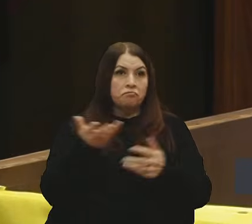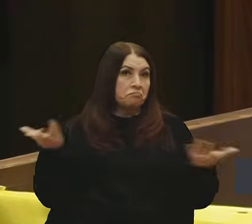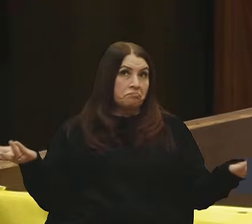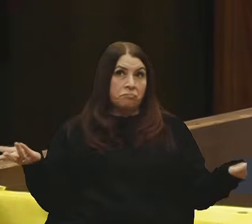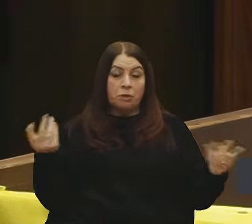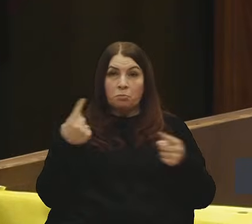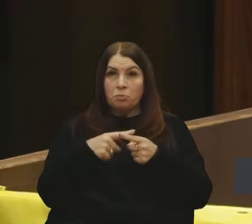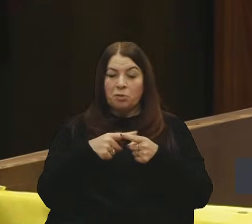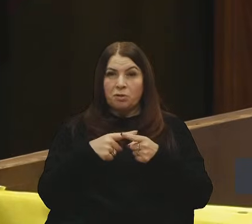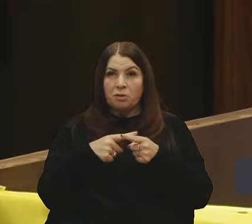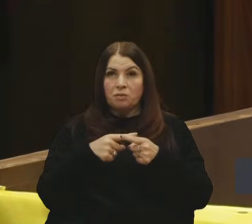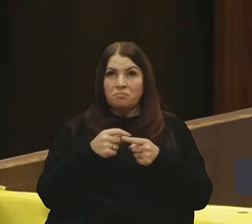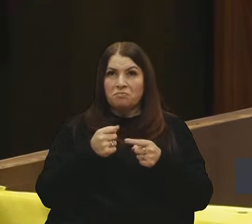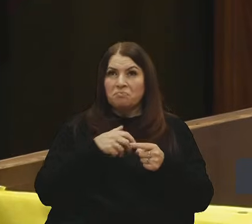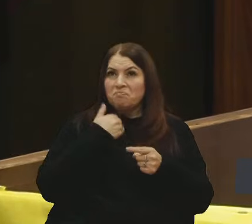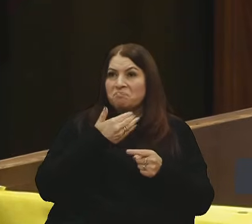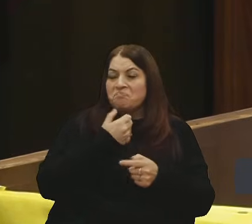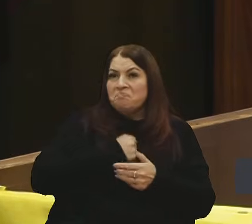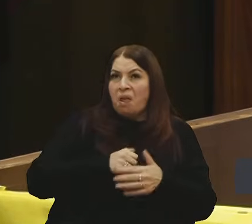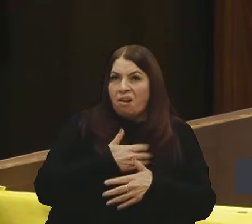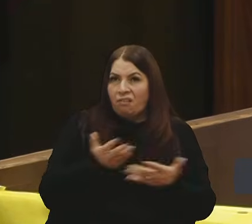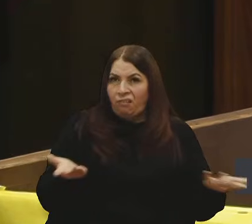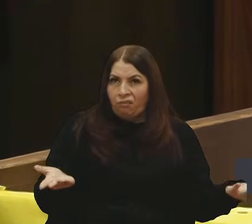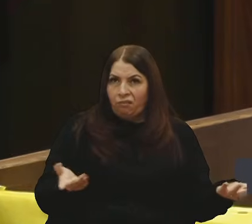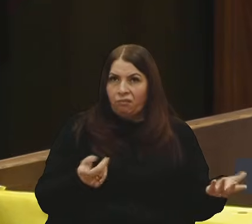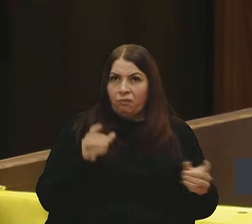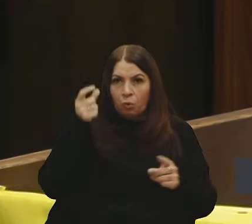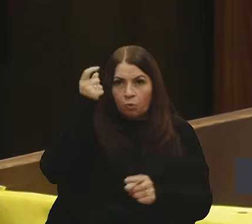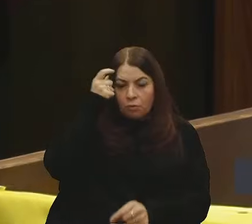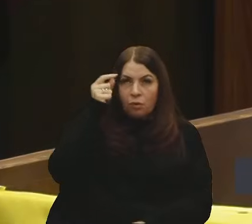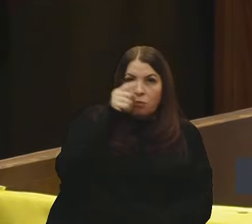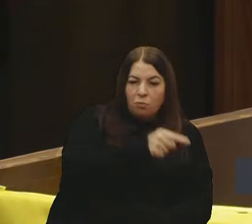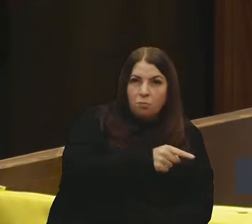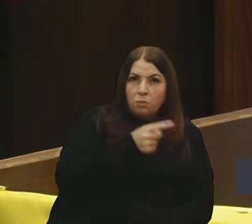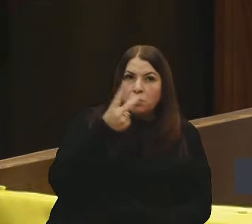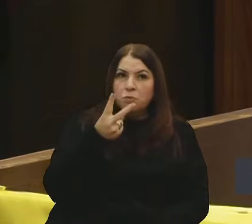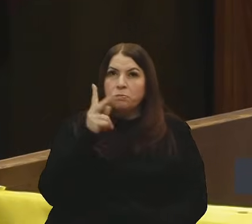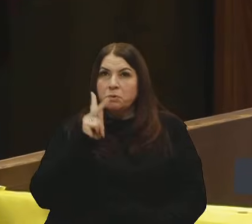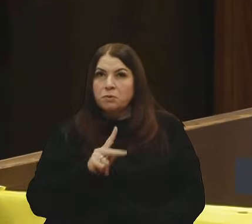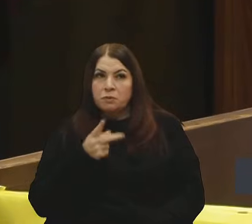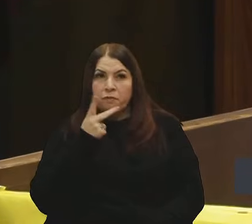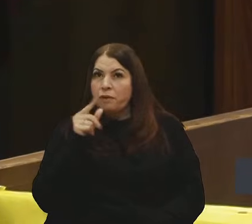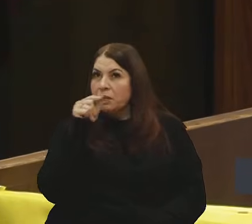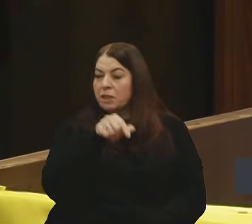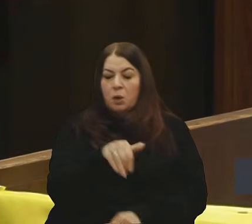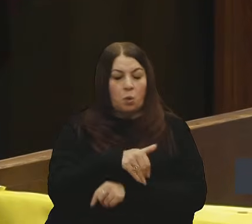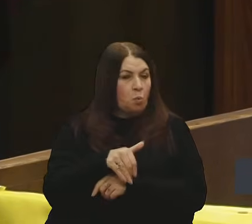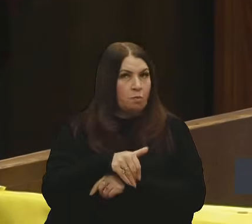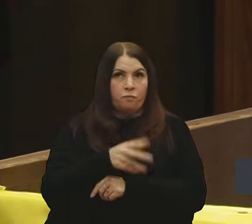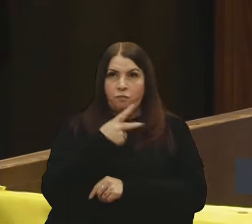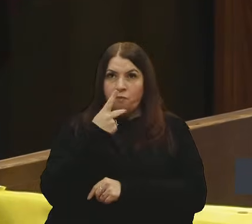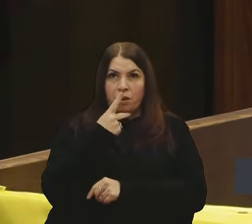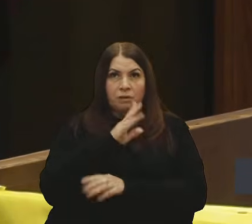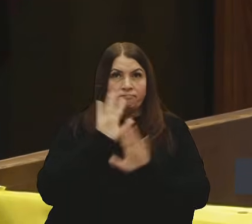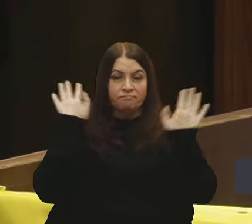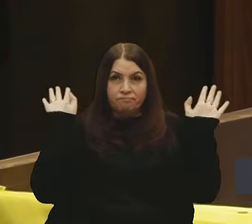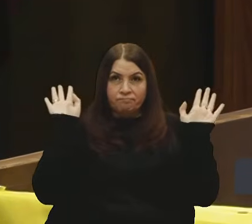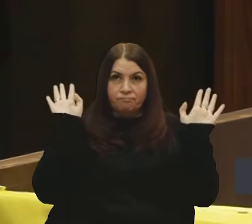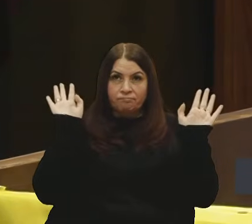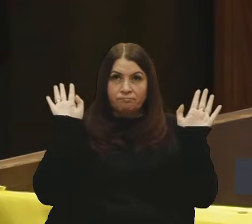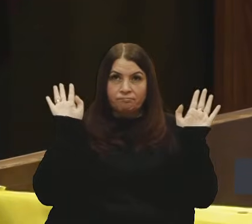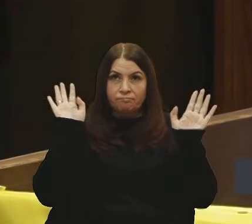porque não vai mudar merda nenhuma, vai conscientizar 1 ou 2 pessoas, e essas pessoas que foram conscientizadas não vão estar na rua, vão estar falando assim,